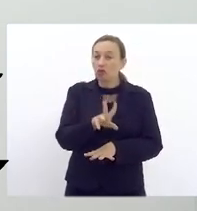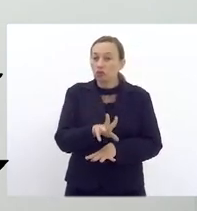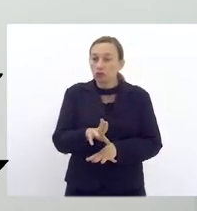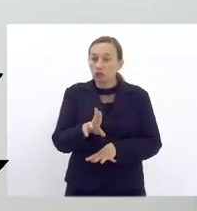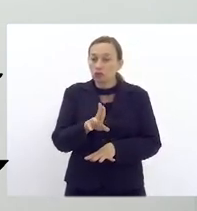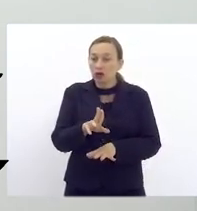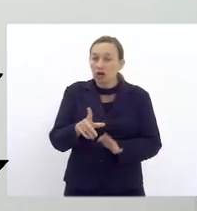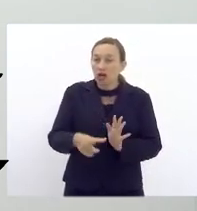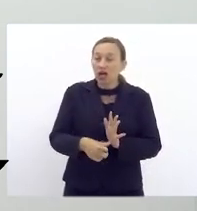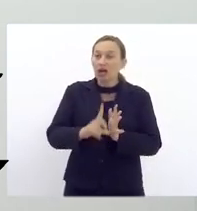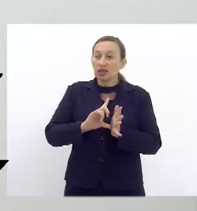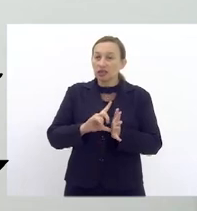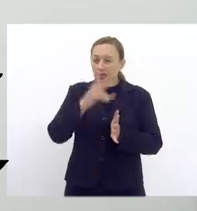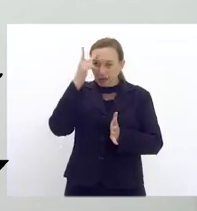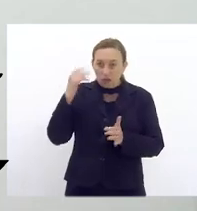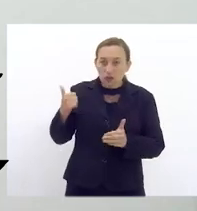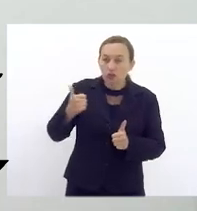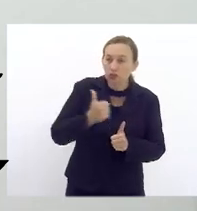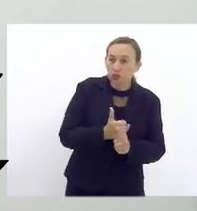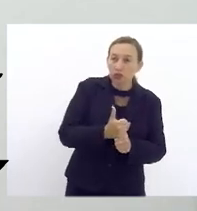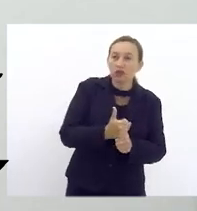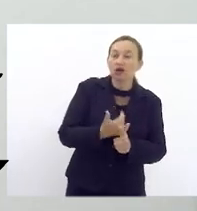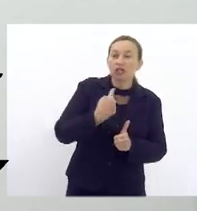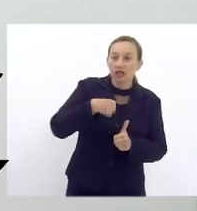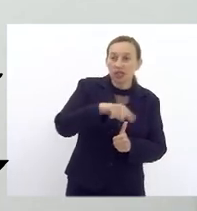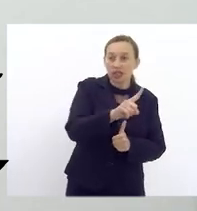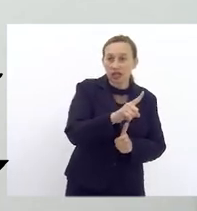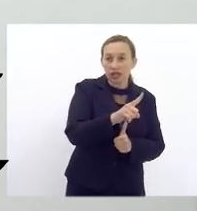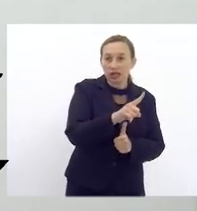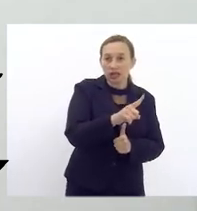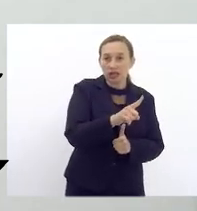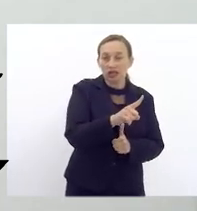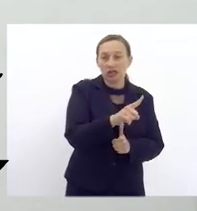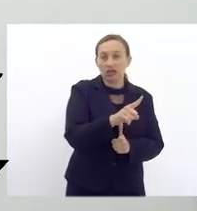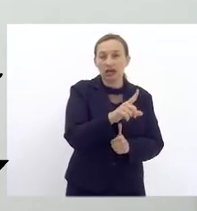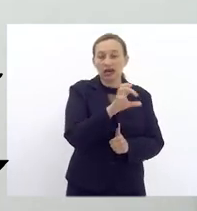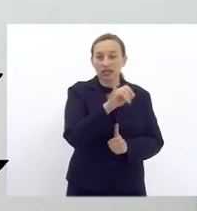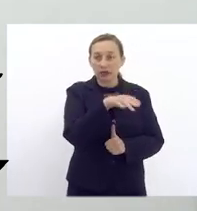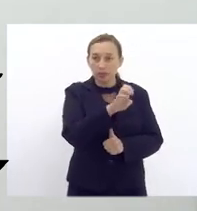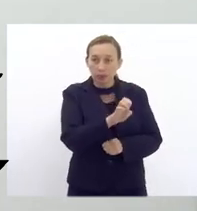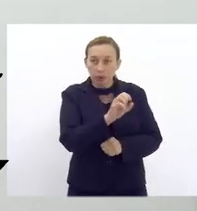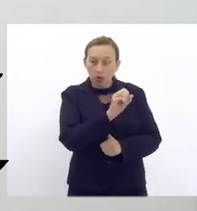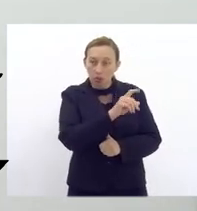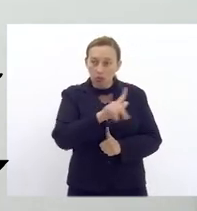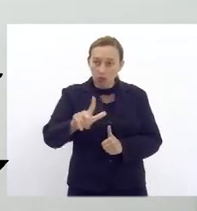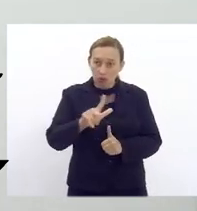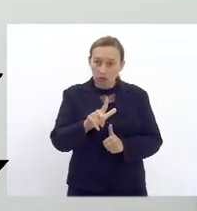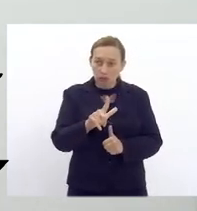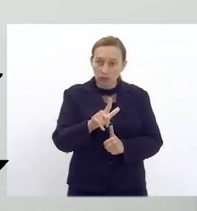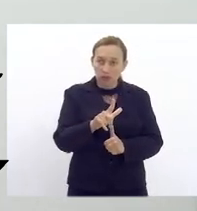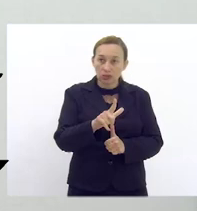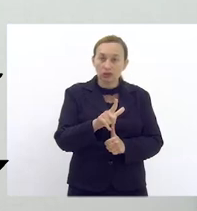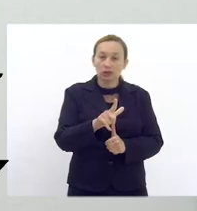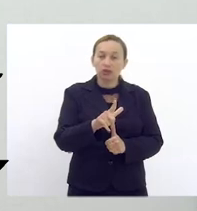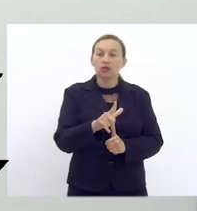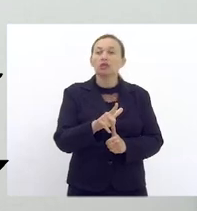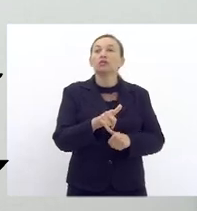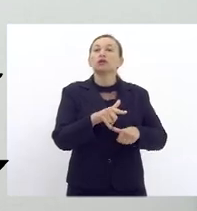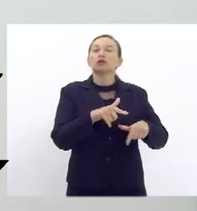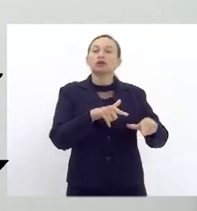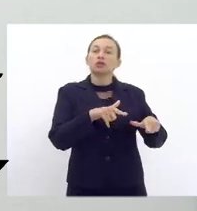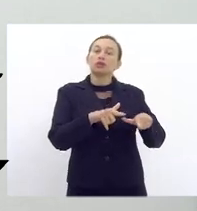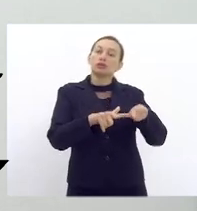antes da pessoa tomar posse e era cadepol exercer a função de polícia Então esse é um ponto que é relevante